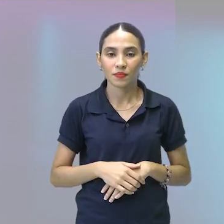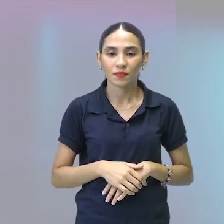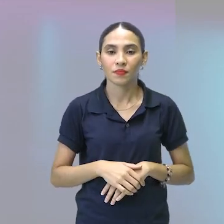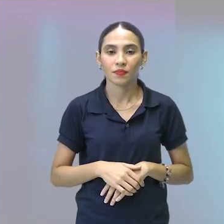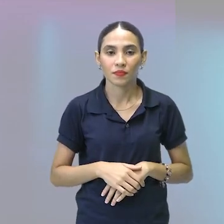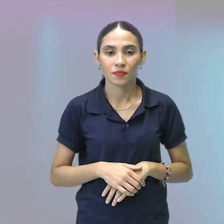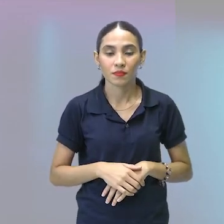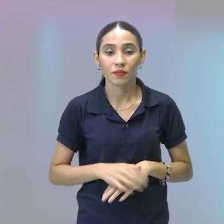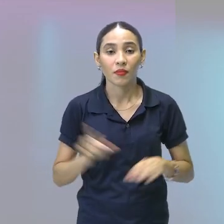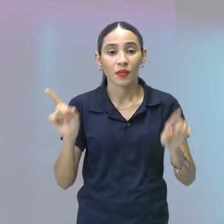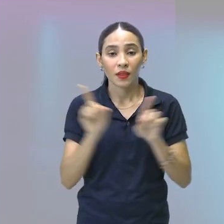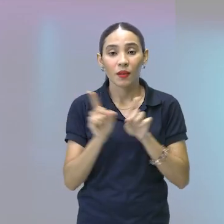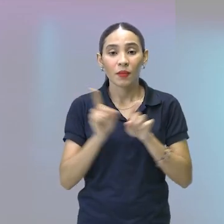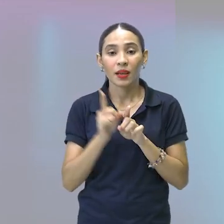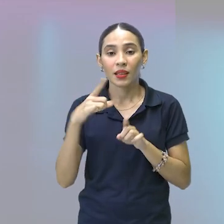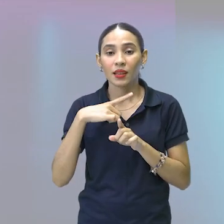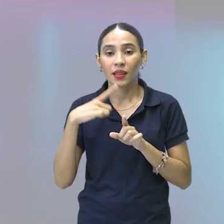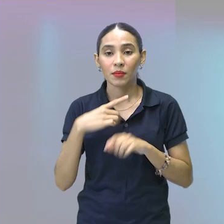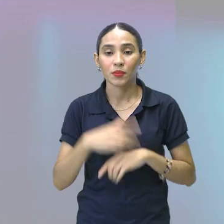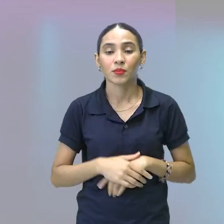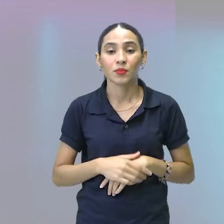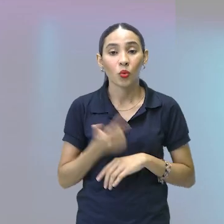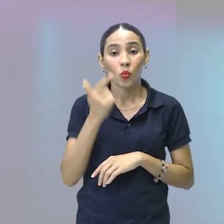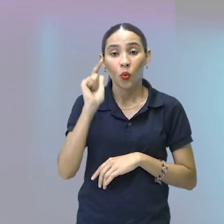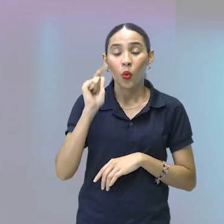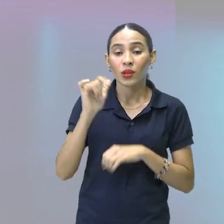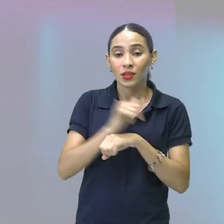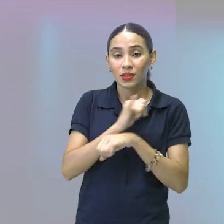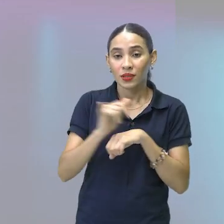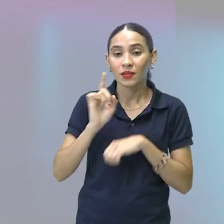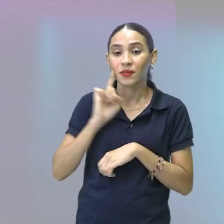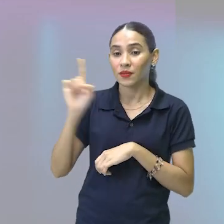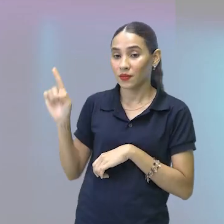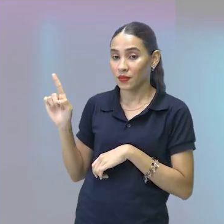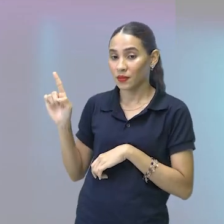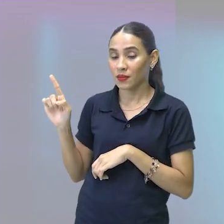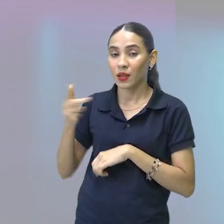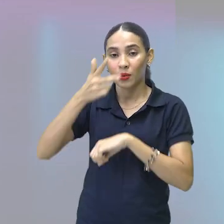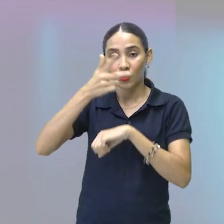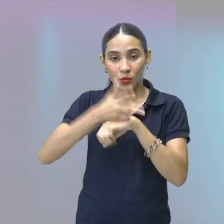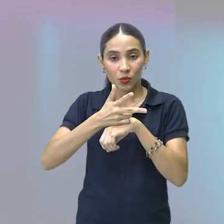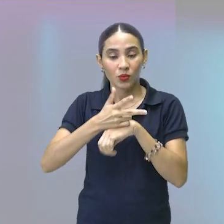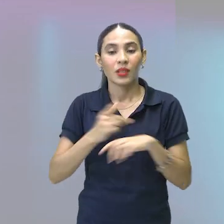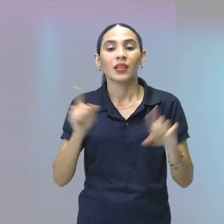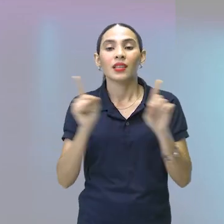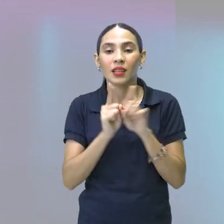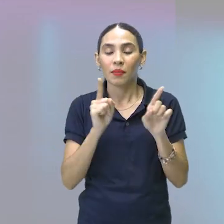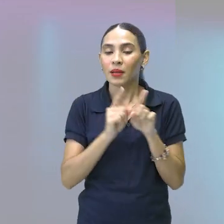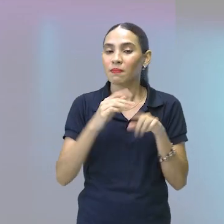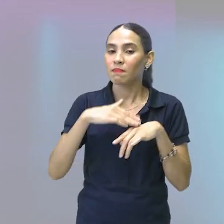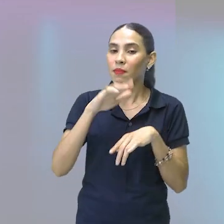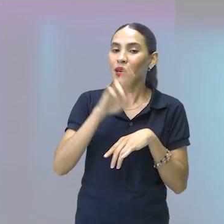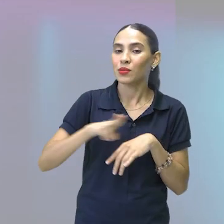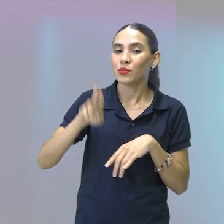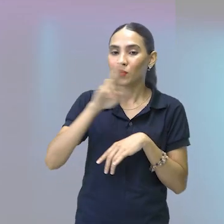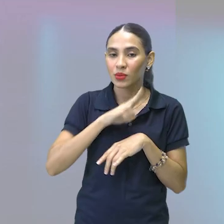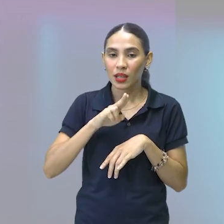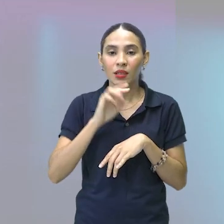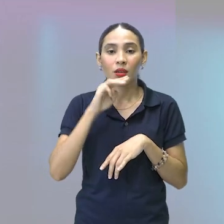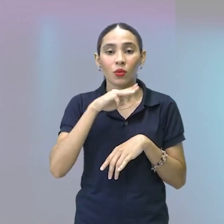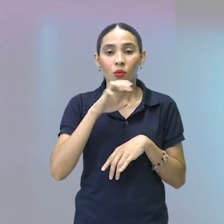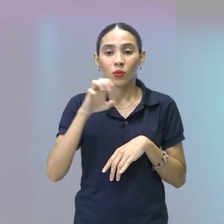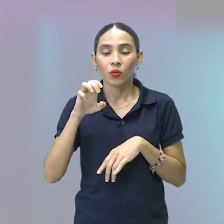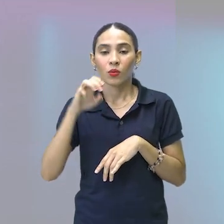dos negócios. Nós também temos uma outra ferramenta que é o Zoom e também mais utilizada